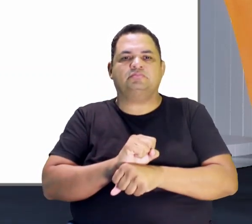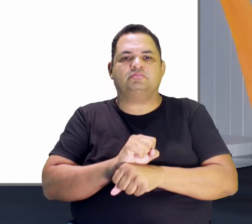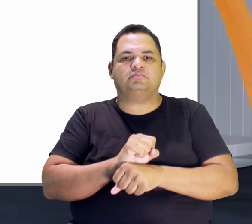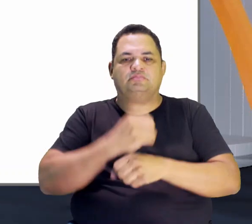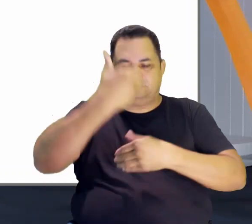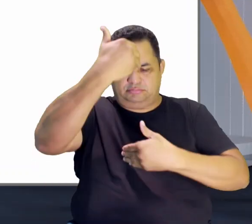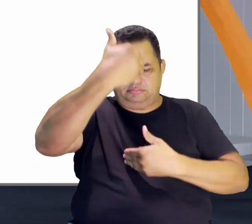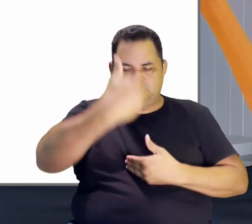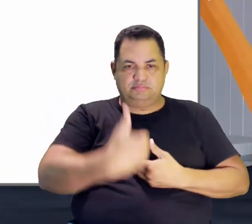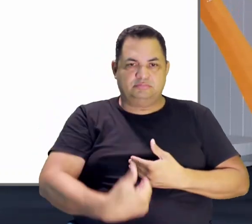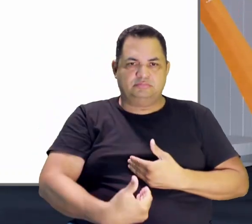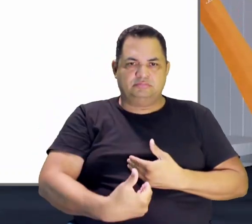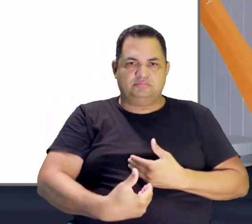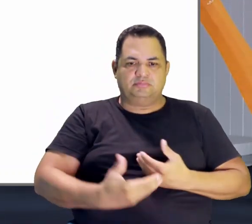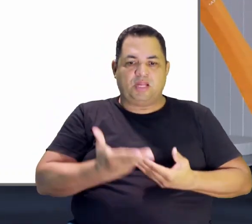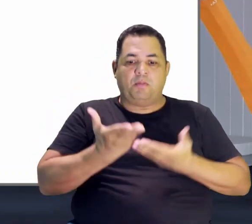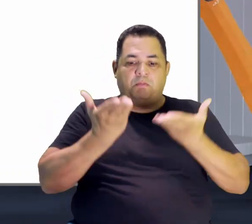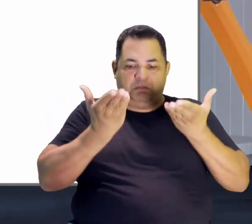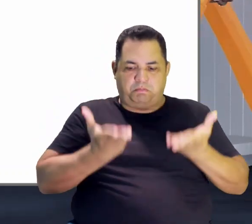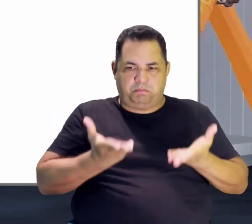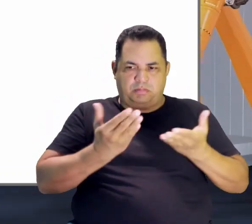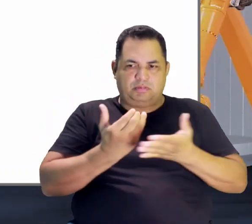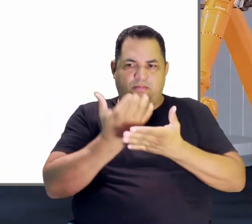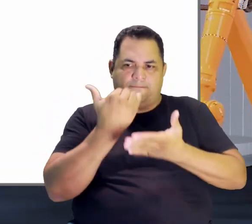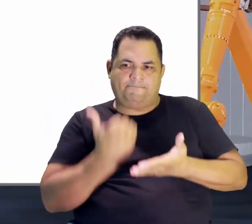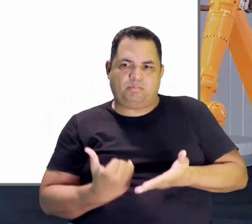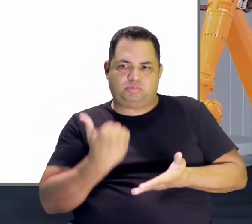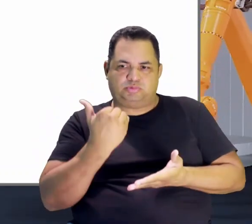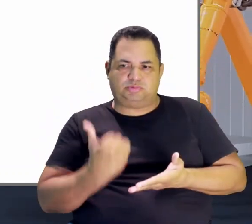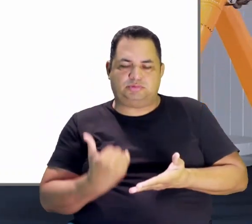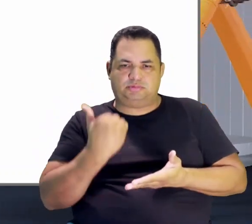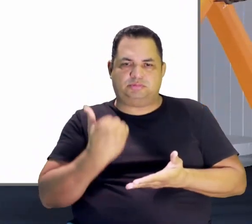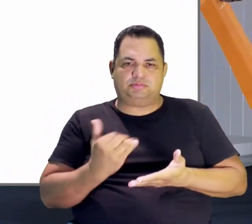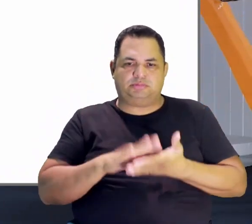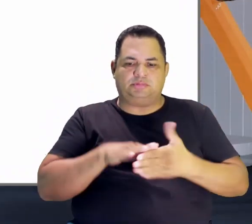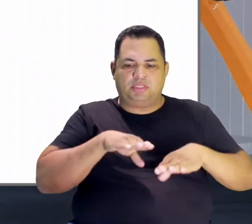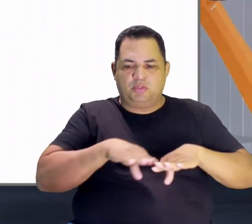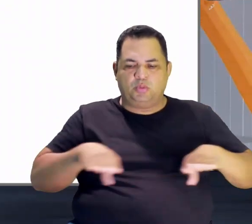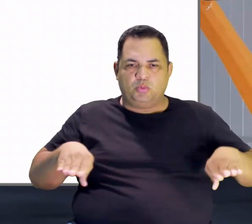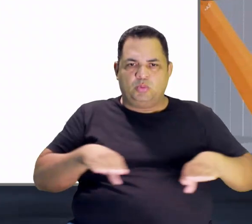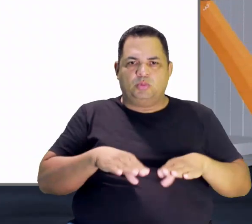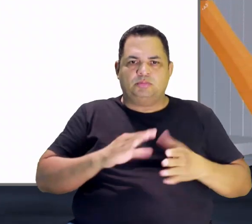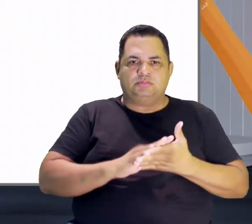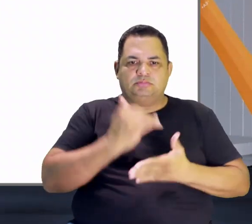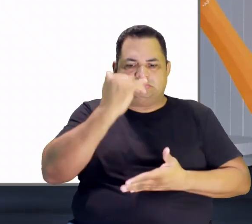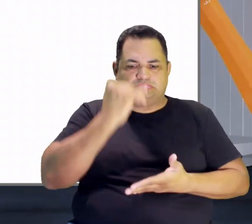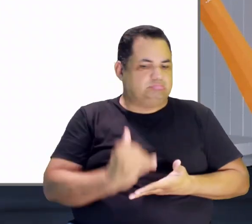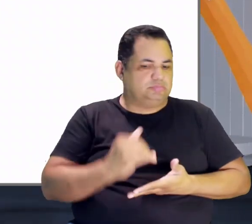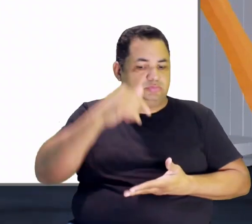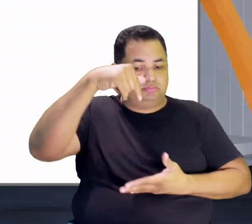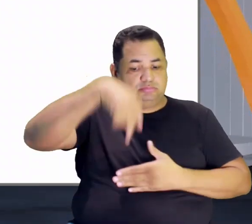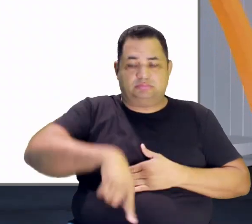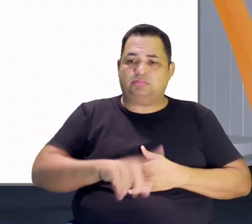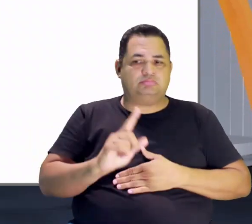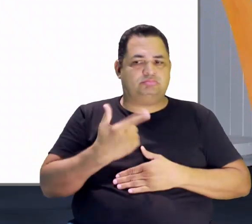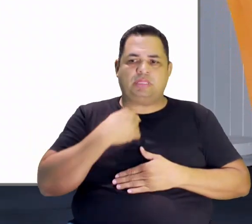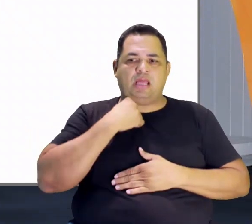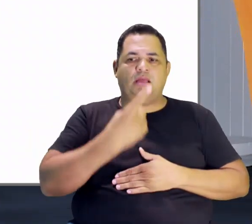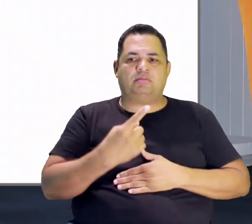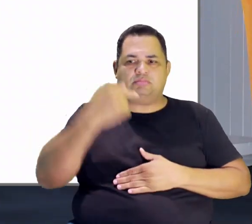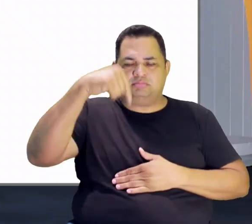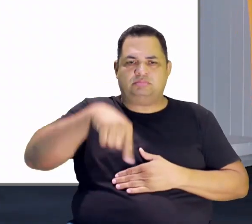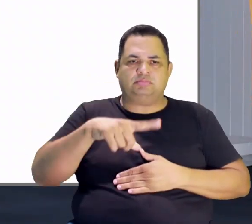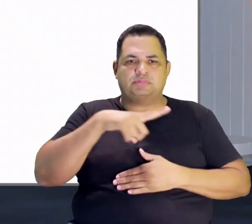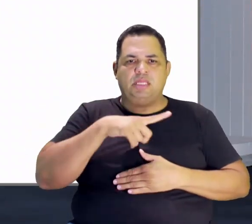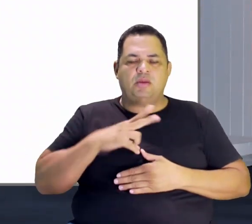força gravitacional, meu peso, está puxando para baixo. O piso que nós temos aqui na sala não deixa com que eu afunde. Isso quer dizer que tem